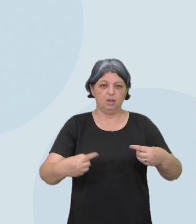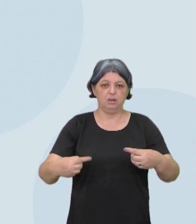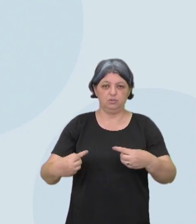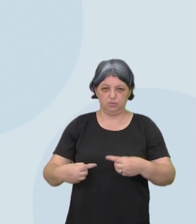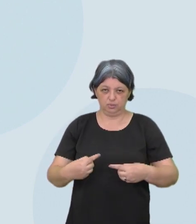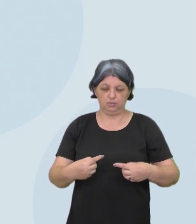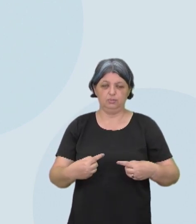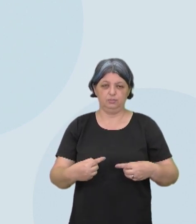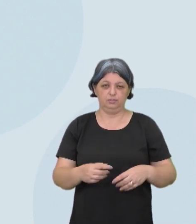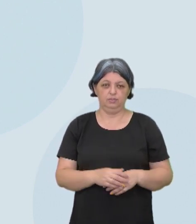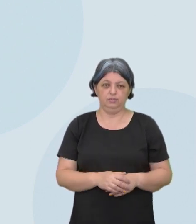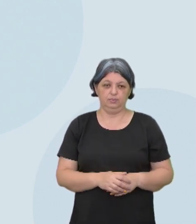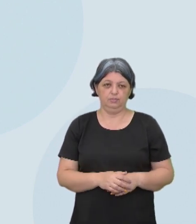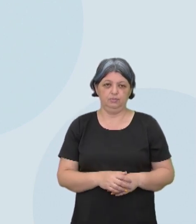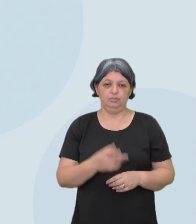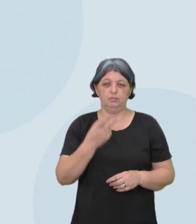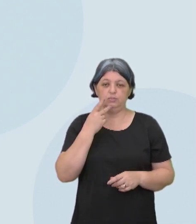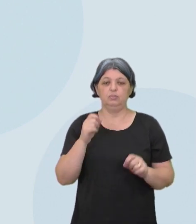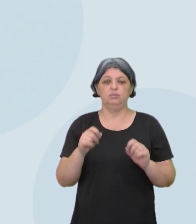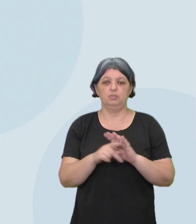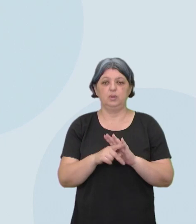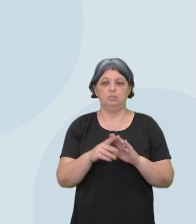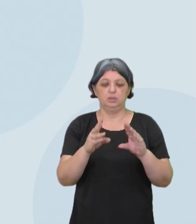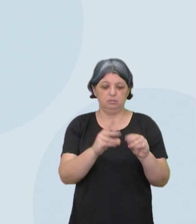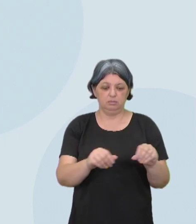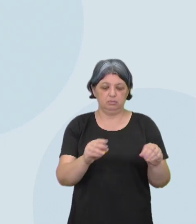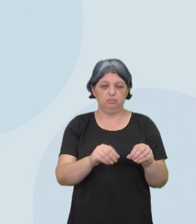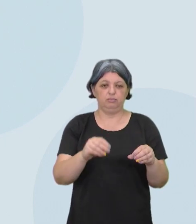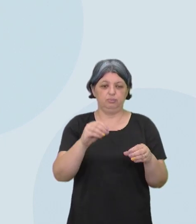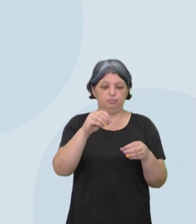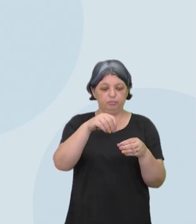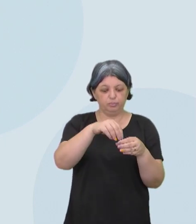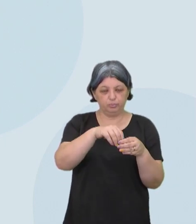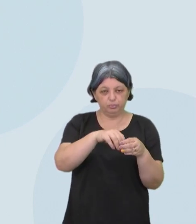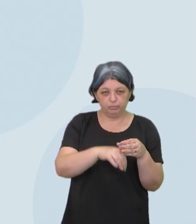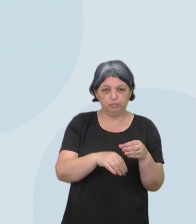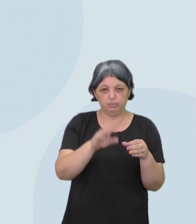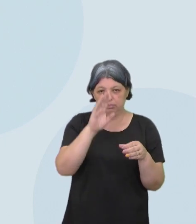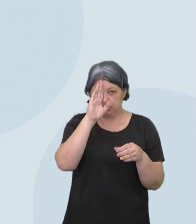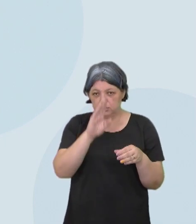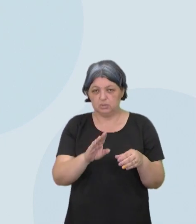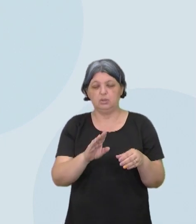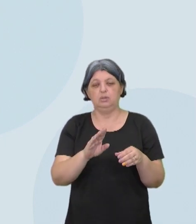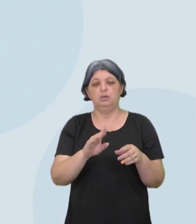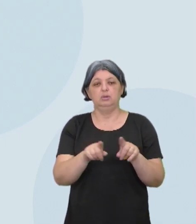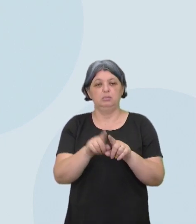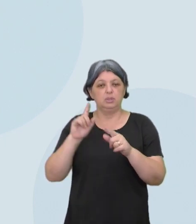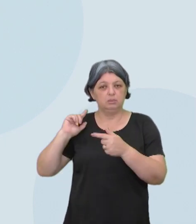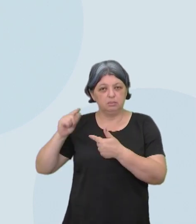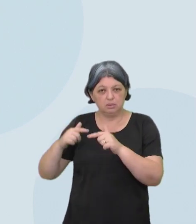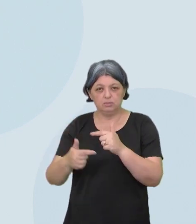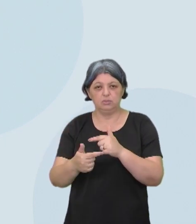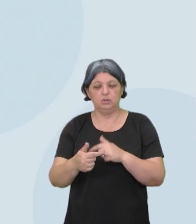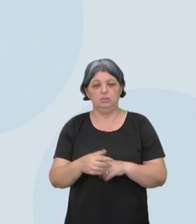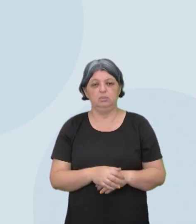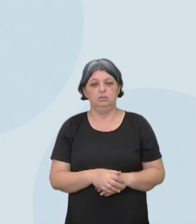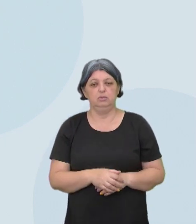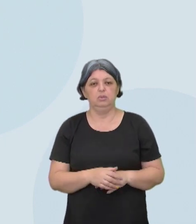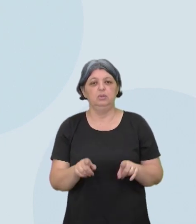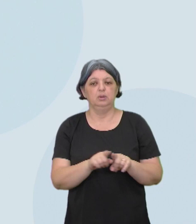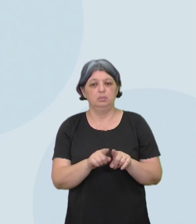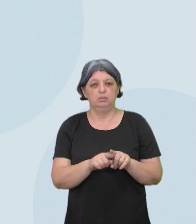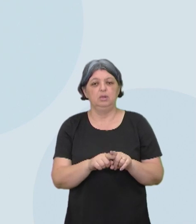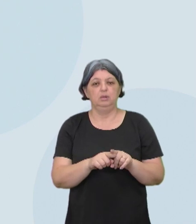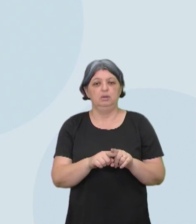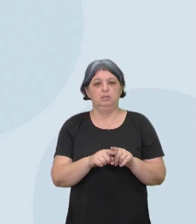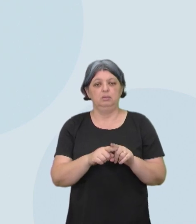gente falou um pouquinho a respeito do plantio direto, comparando com o convencional, e também a respeito das